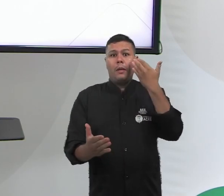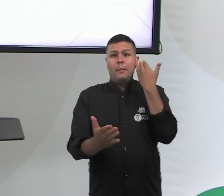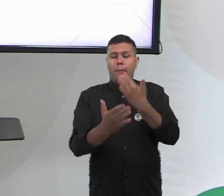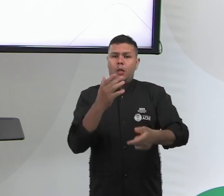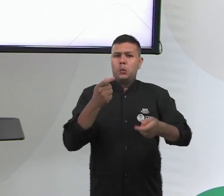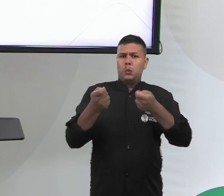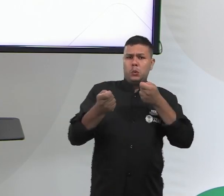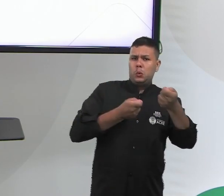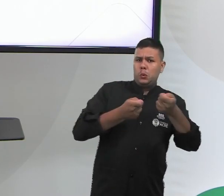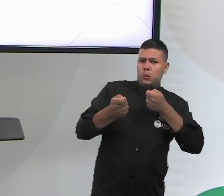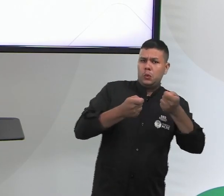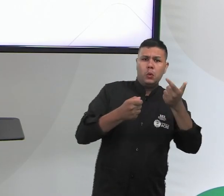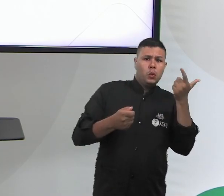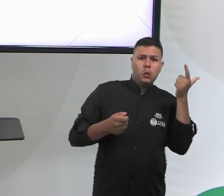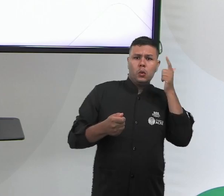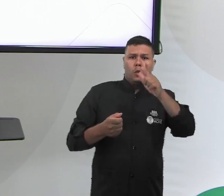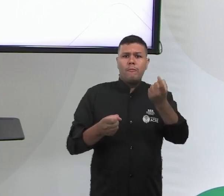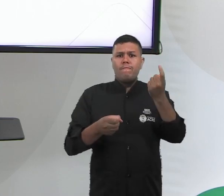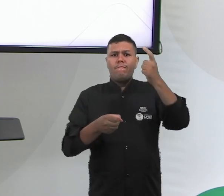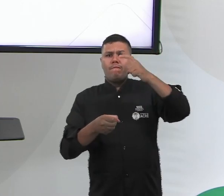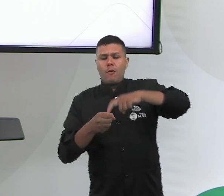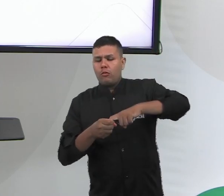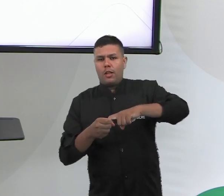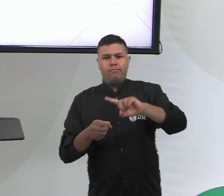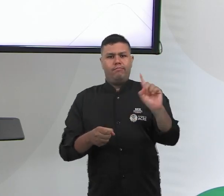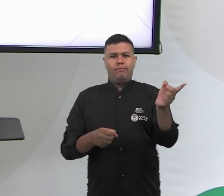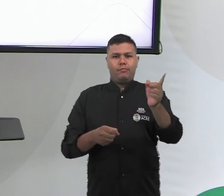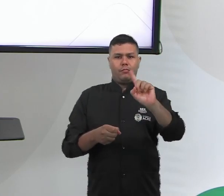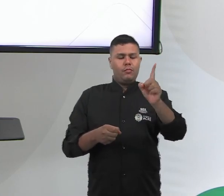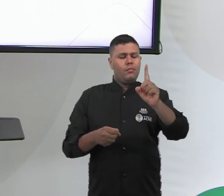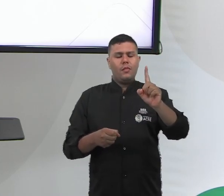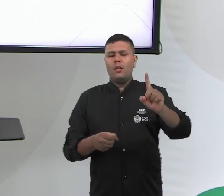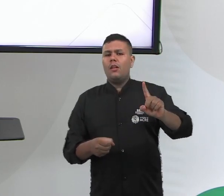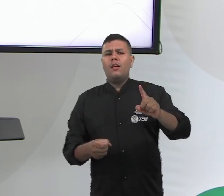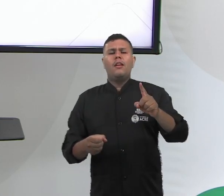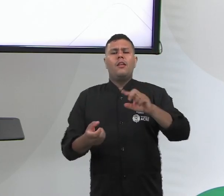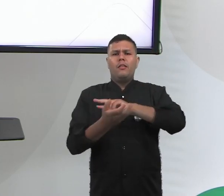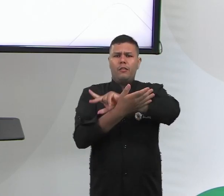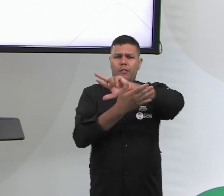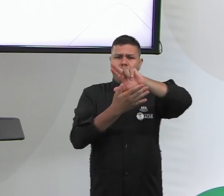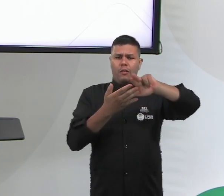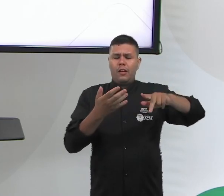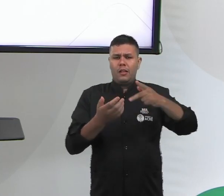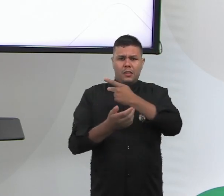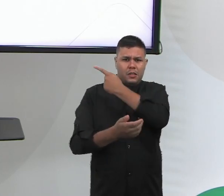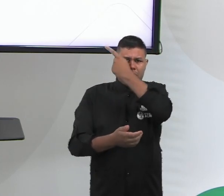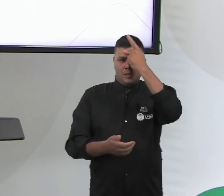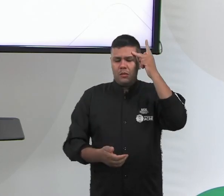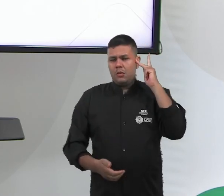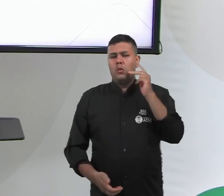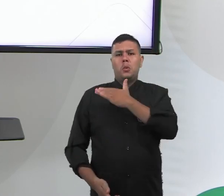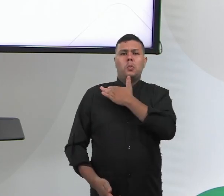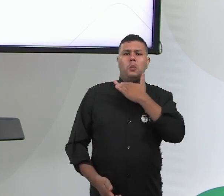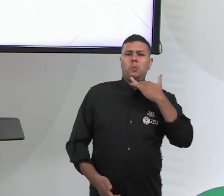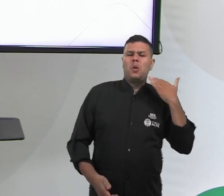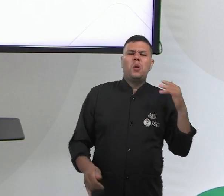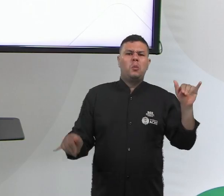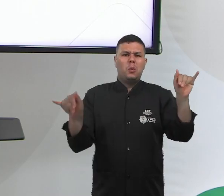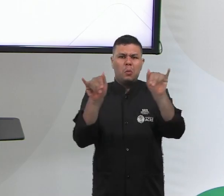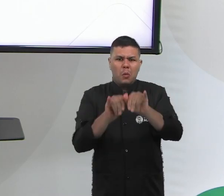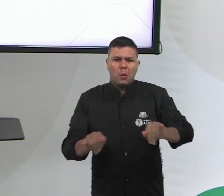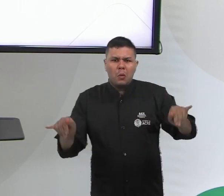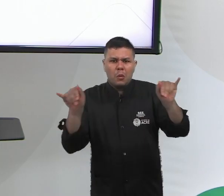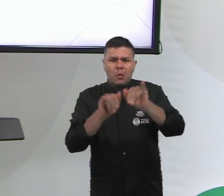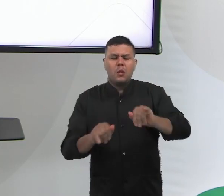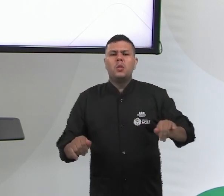tem mais volta. Quantas pessoas acabam perdendo a vida por bobagens, discussão no trânsito? Várias vezes aí, se você